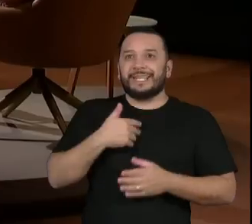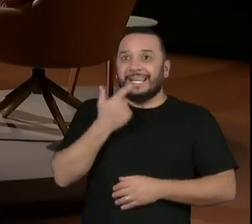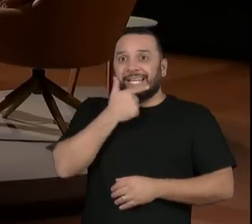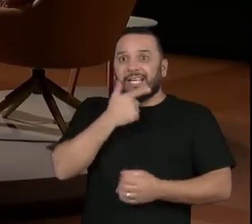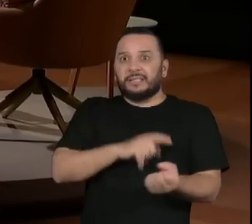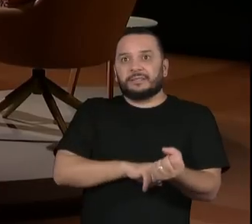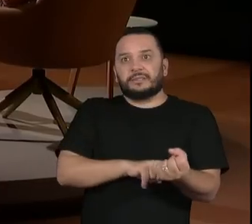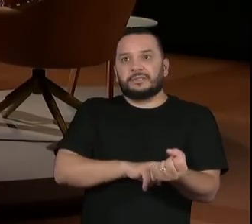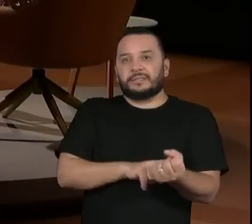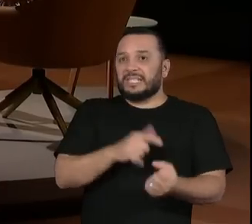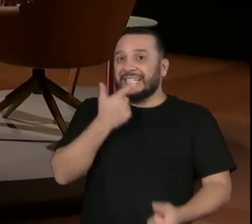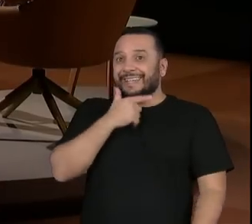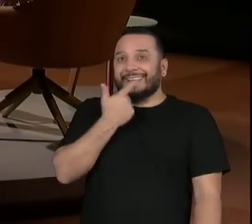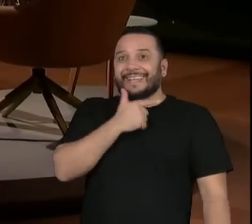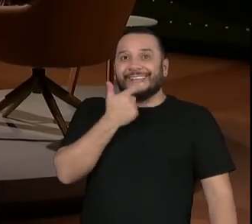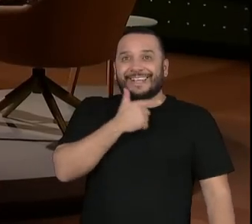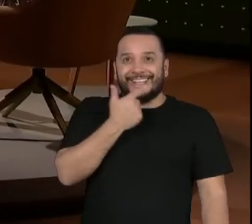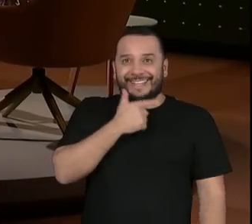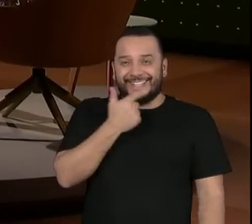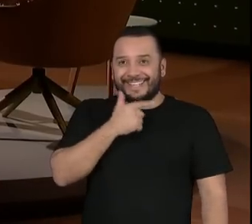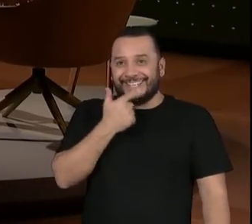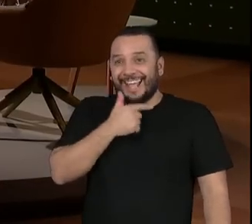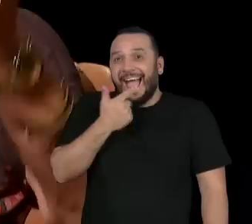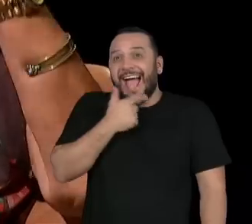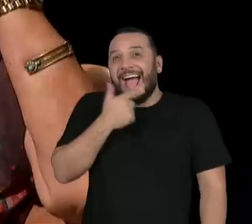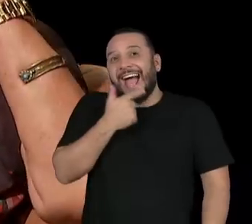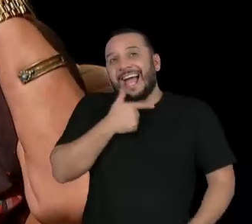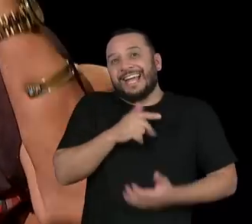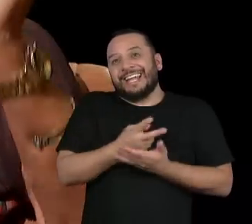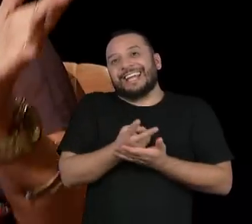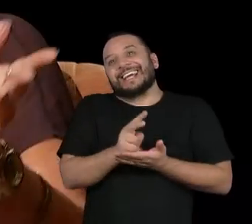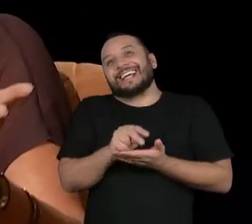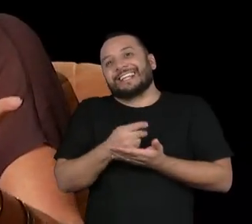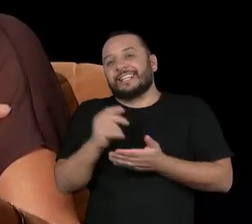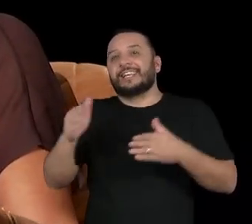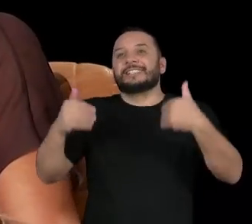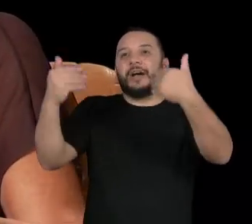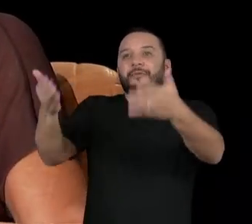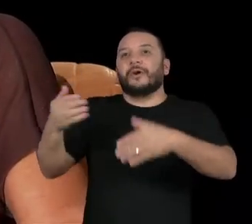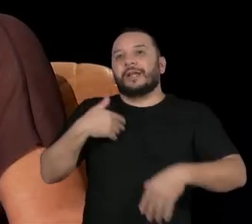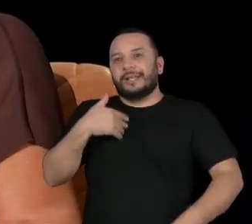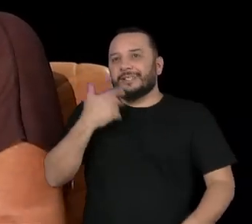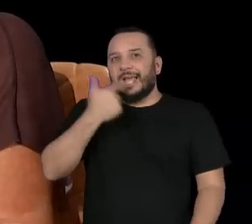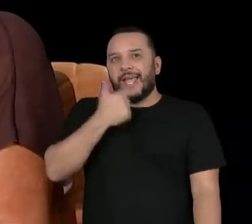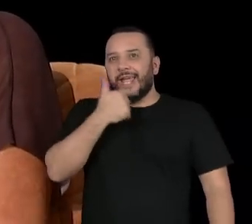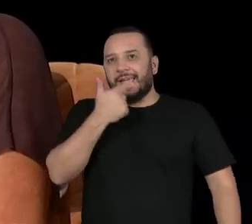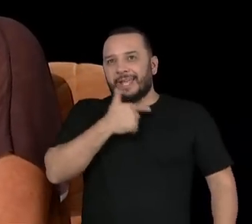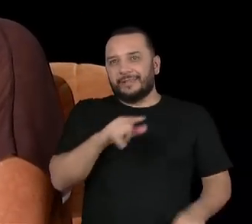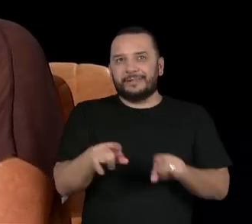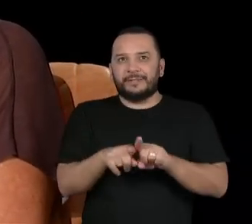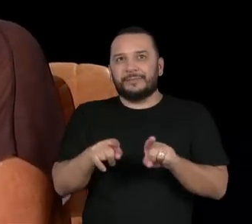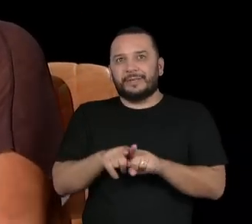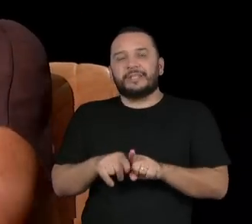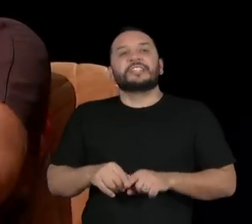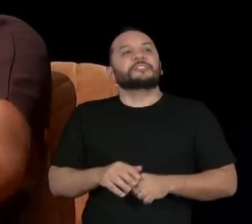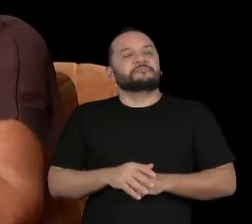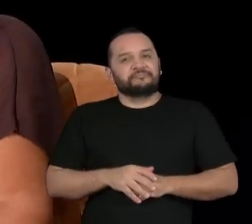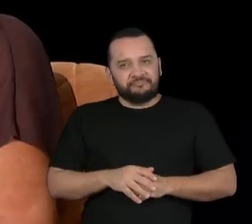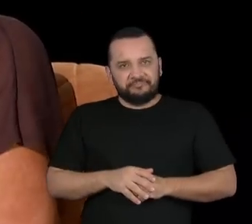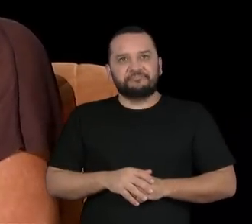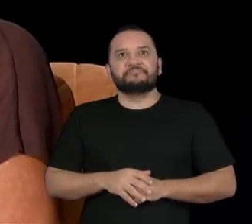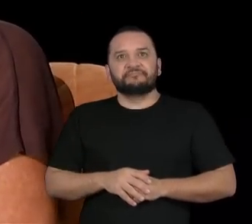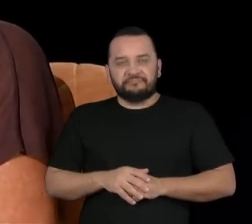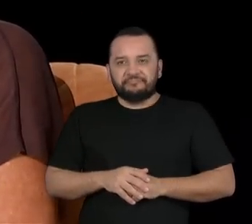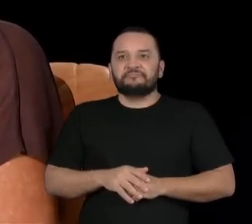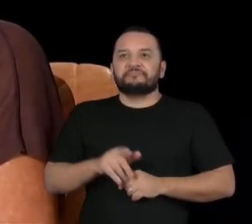nervoso, claro. Mas eu ri de rolar no chão, e eles lá fora rindo também. Aí, quando eu saí, ele falou assim, o personagem